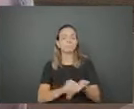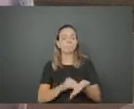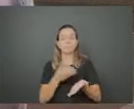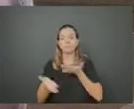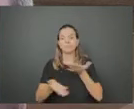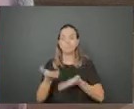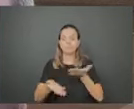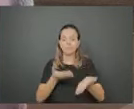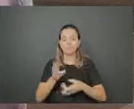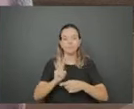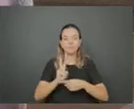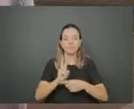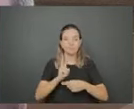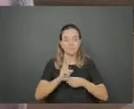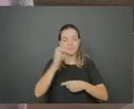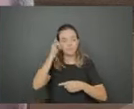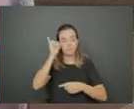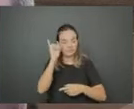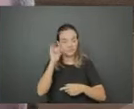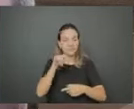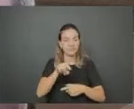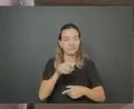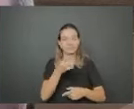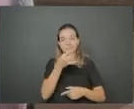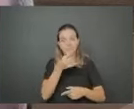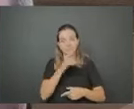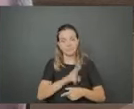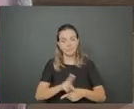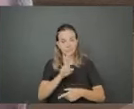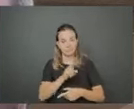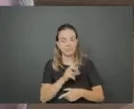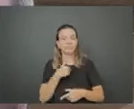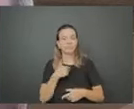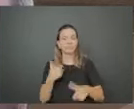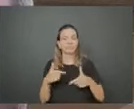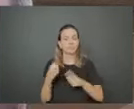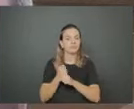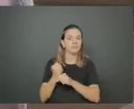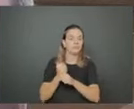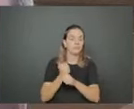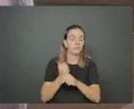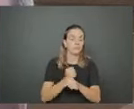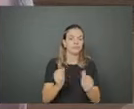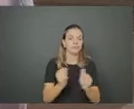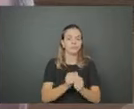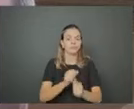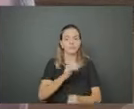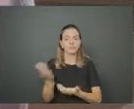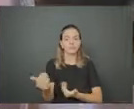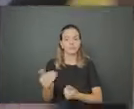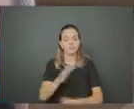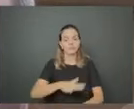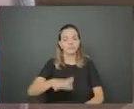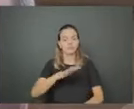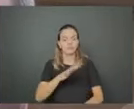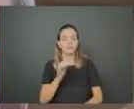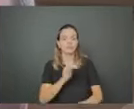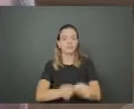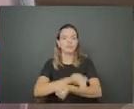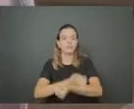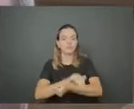no mercado de trabalho. Eu trabalho há muitos anos com a recuperação de jovens na dependência química, então a gente sabe muito bem. A questão de drogadição não é